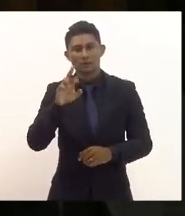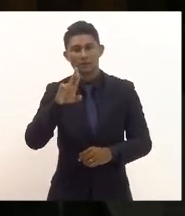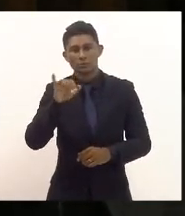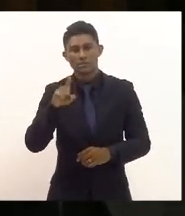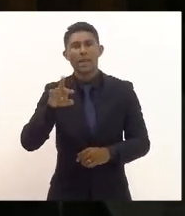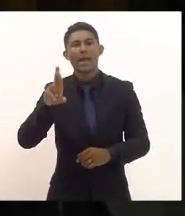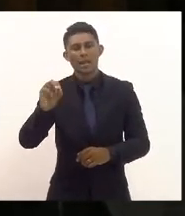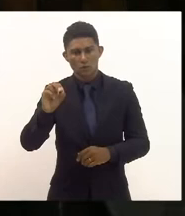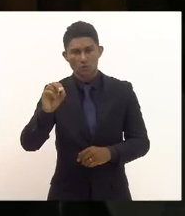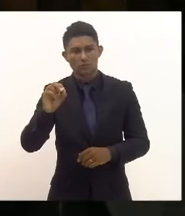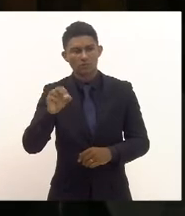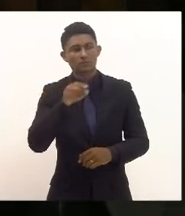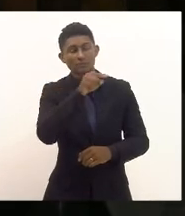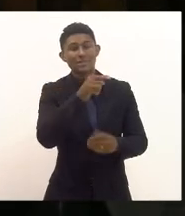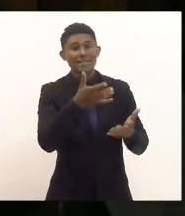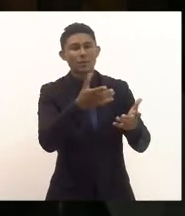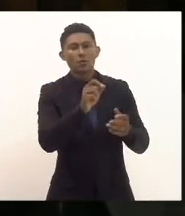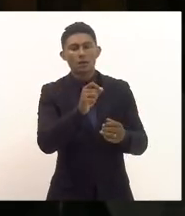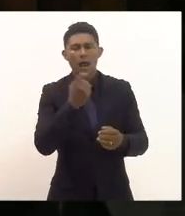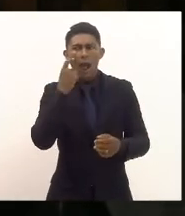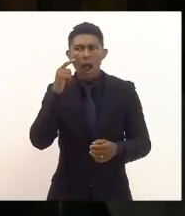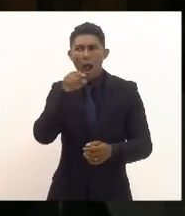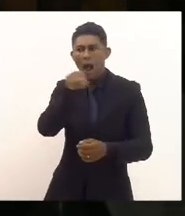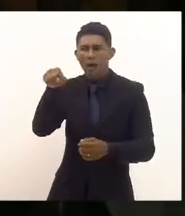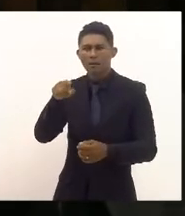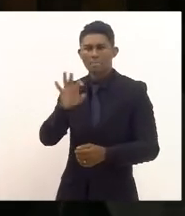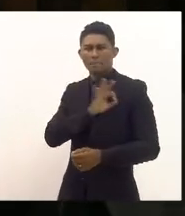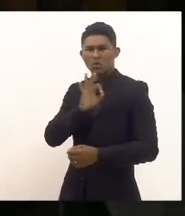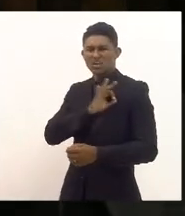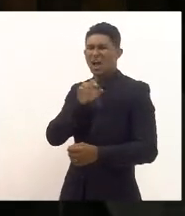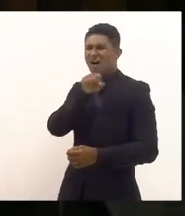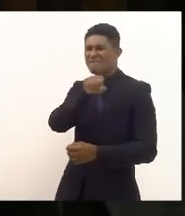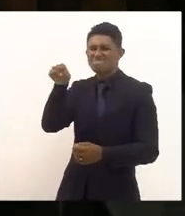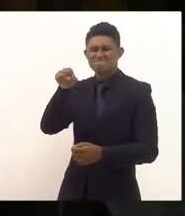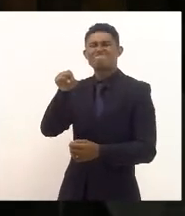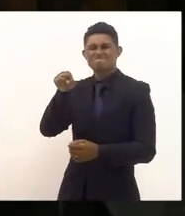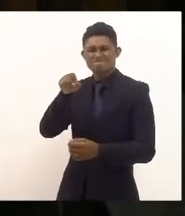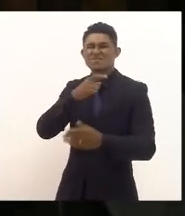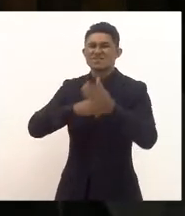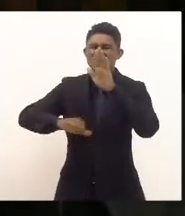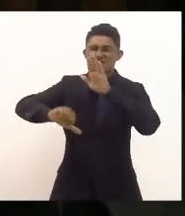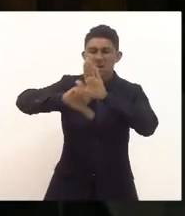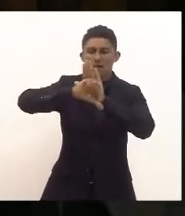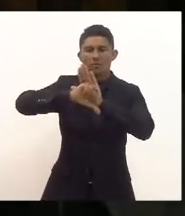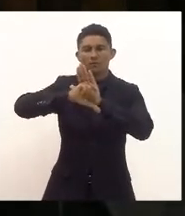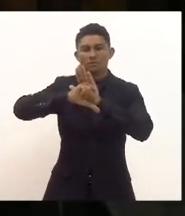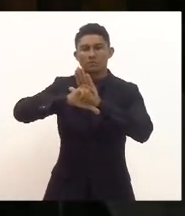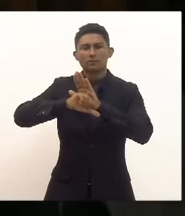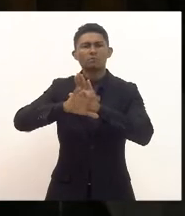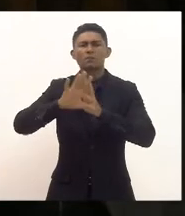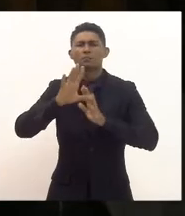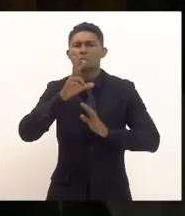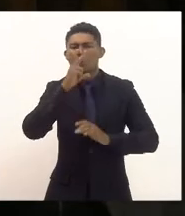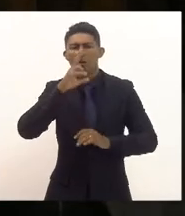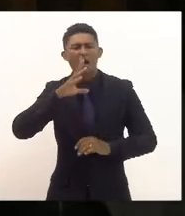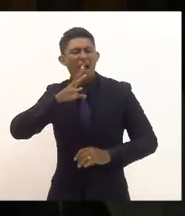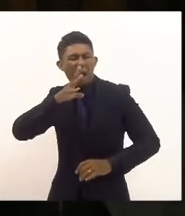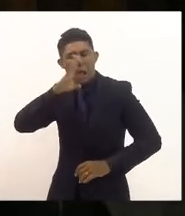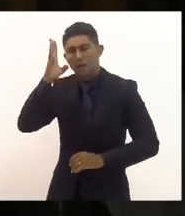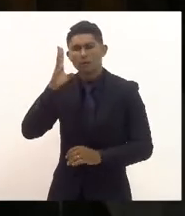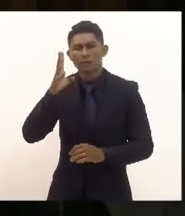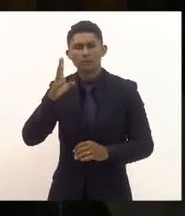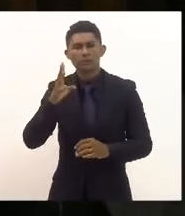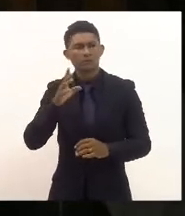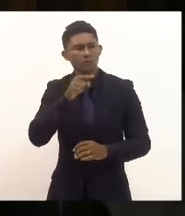sujeito tá querendo criminalizar os policiais de forma antecipada sem saber absolutamente nada